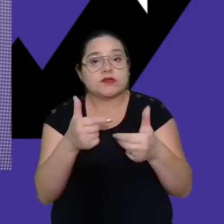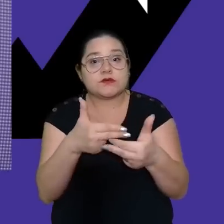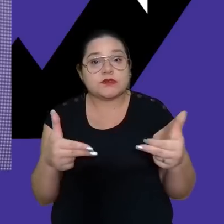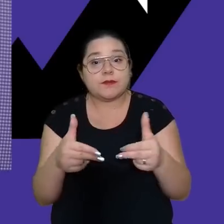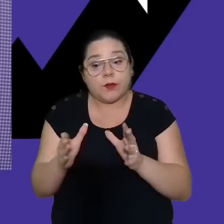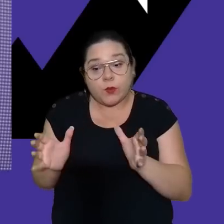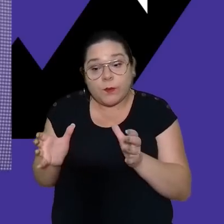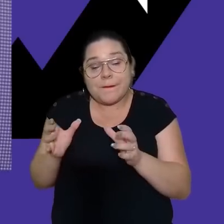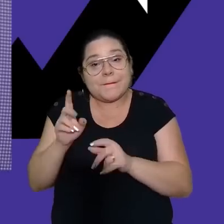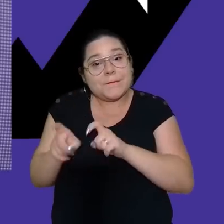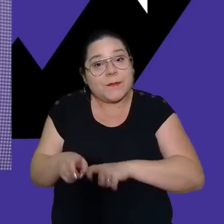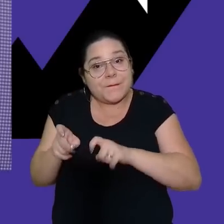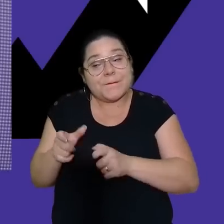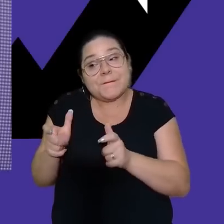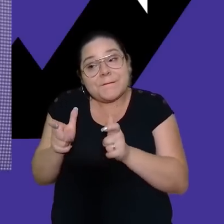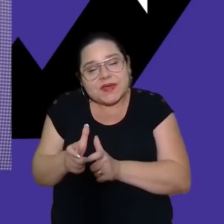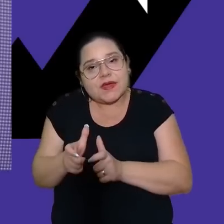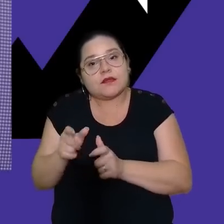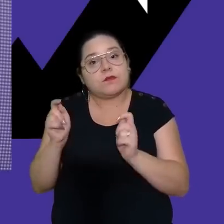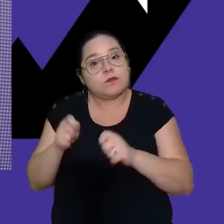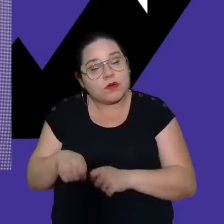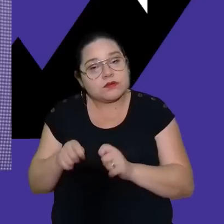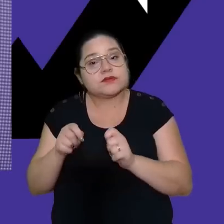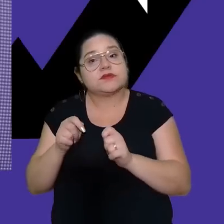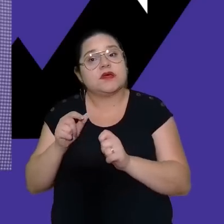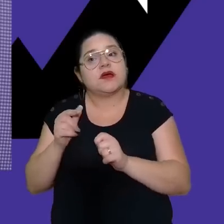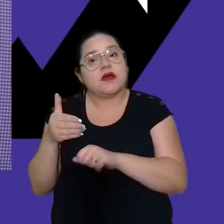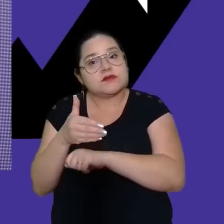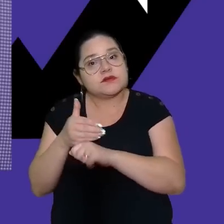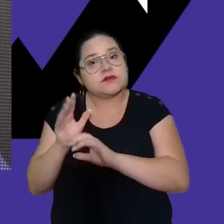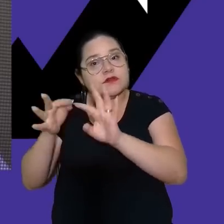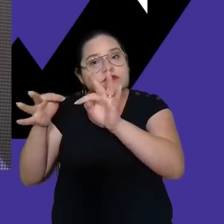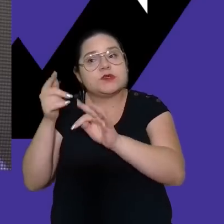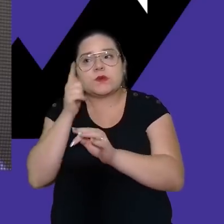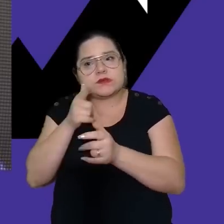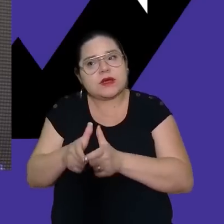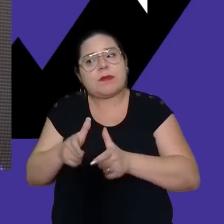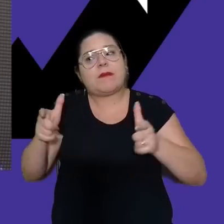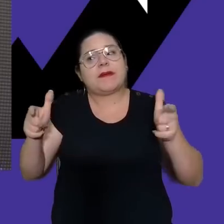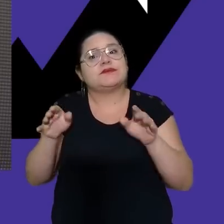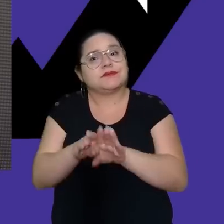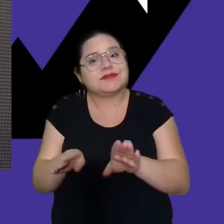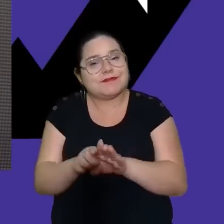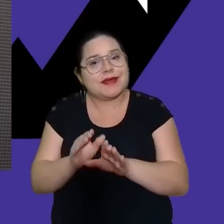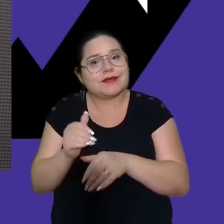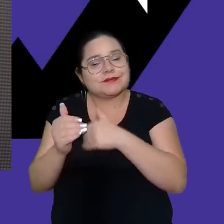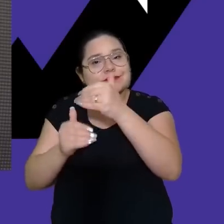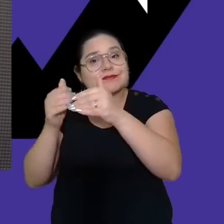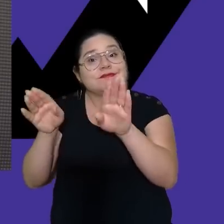tecnologias e possa também crescer dentro disso. Outra coisa que é importante, tem feito